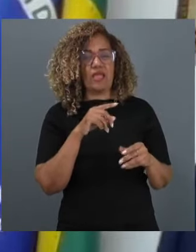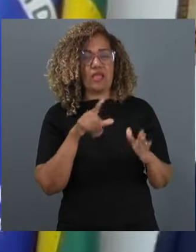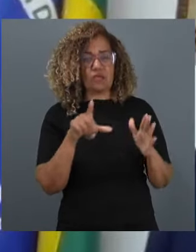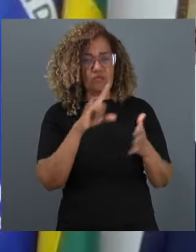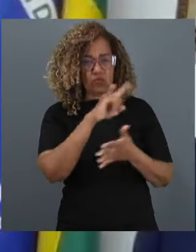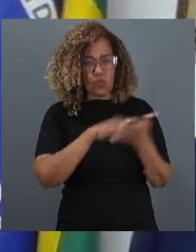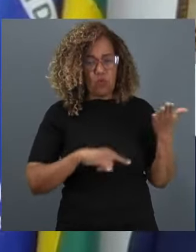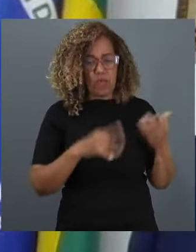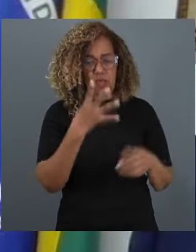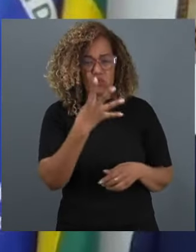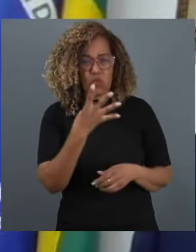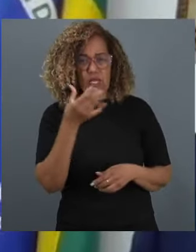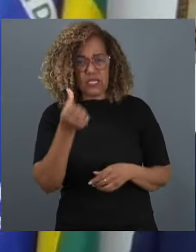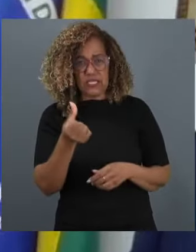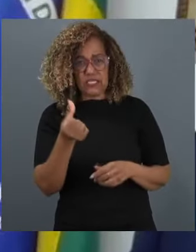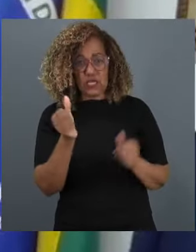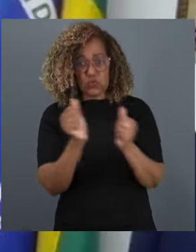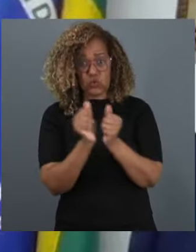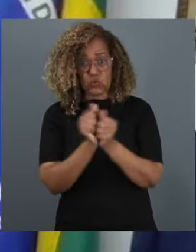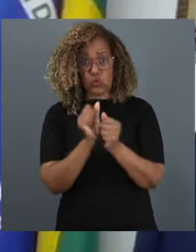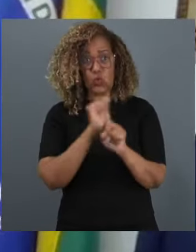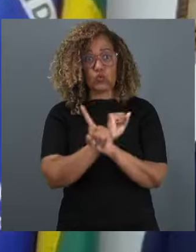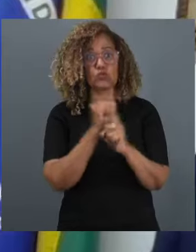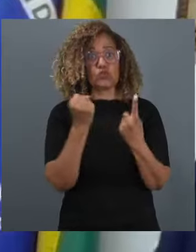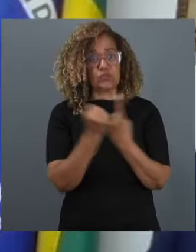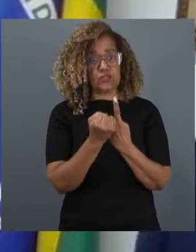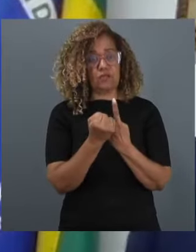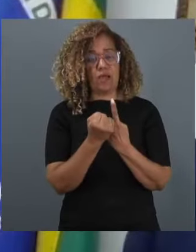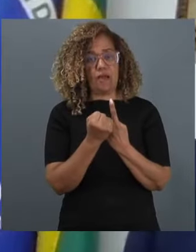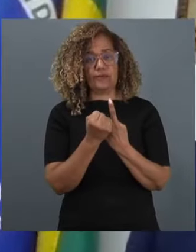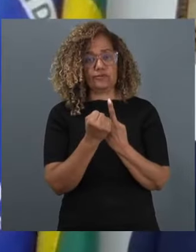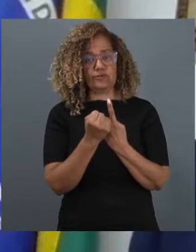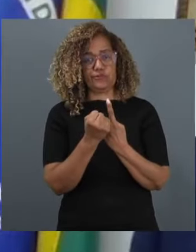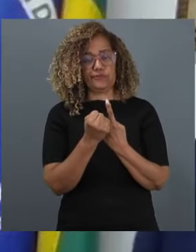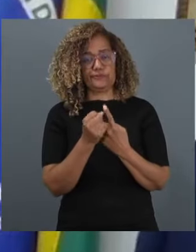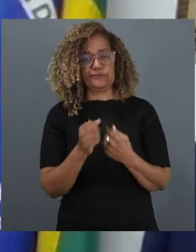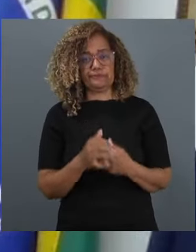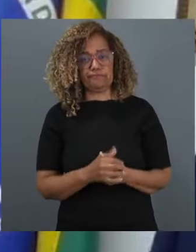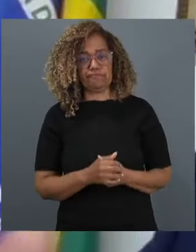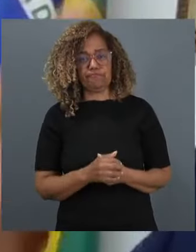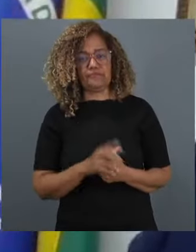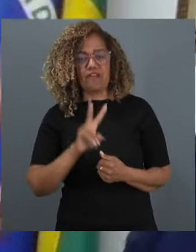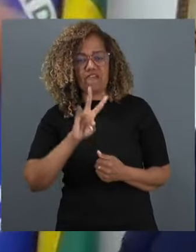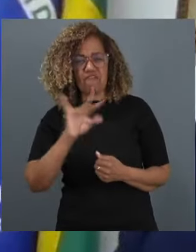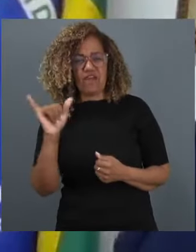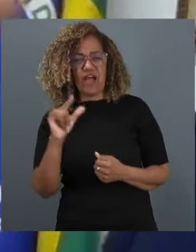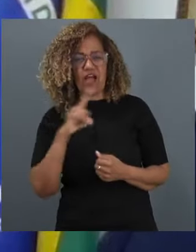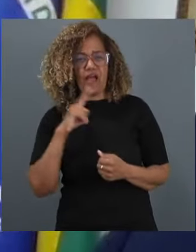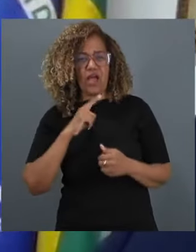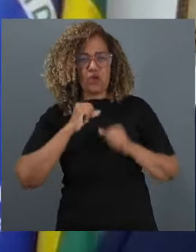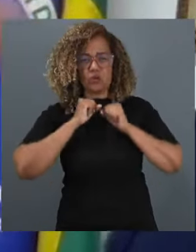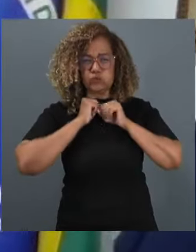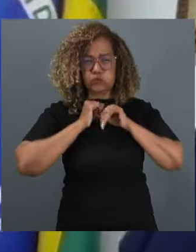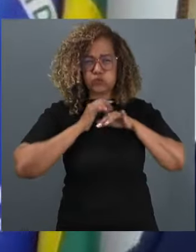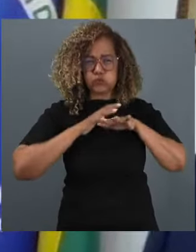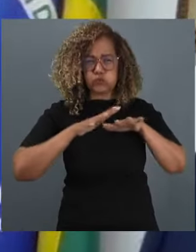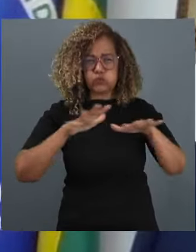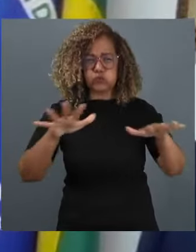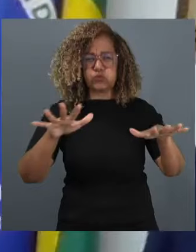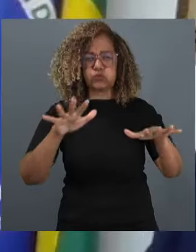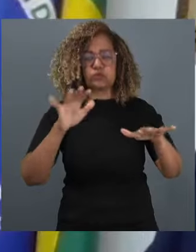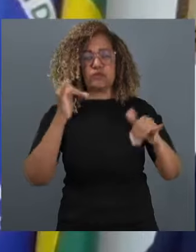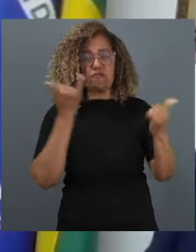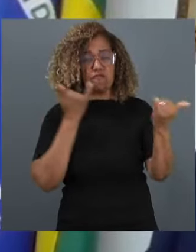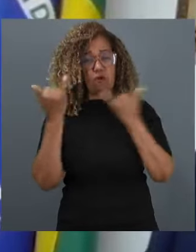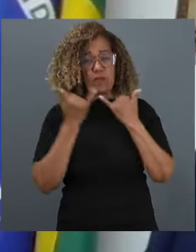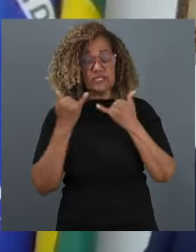da sociedade, de manter. Vai ser um veto que vai repercutir por